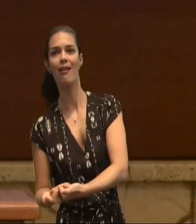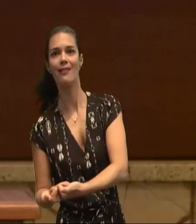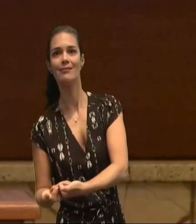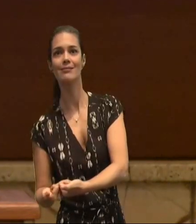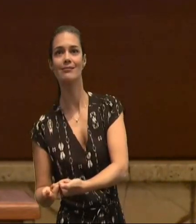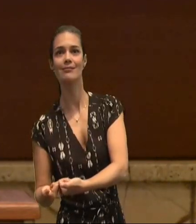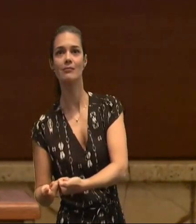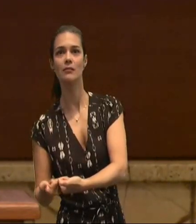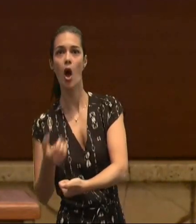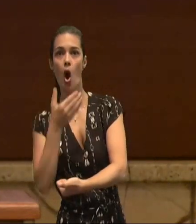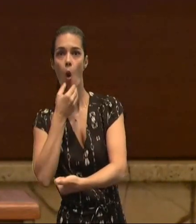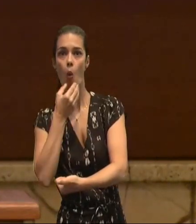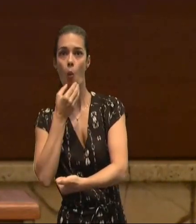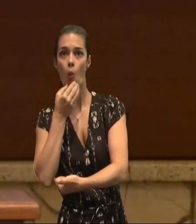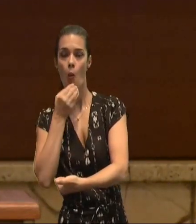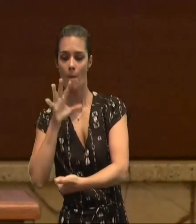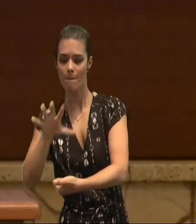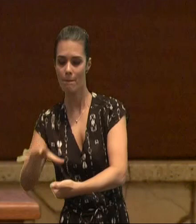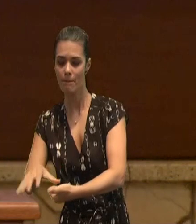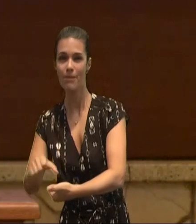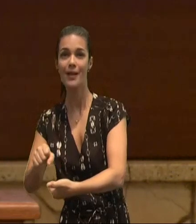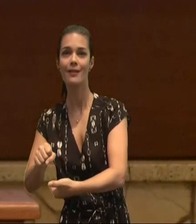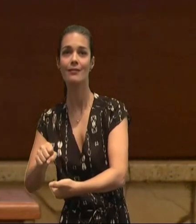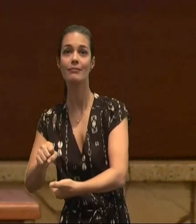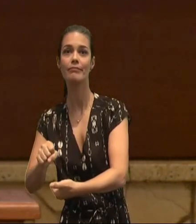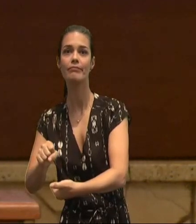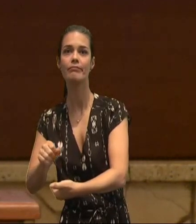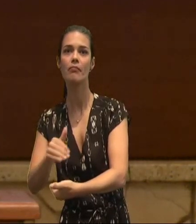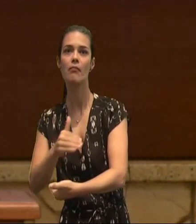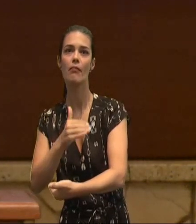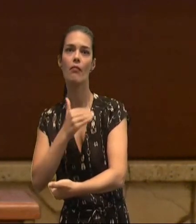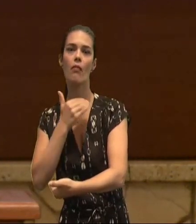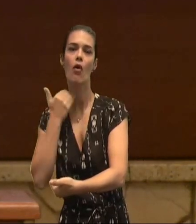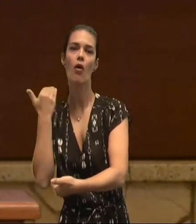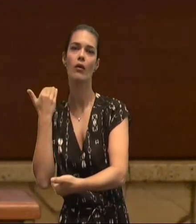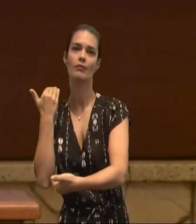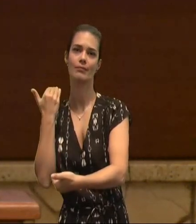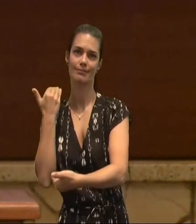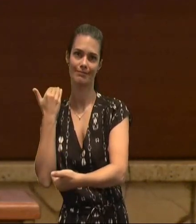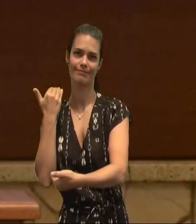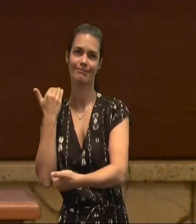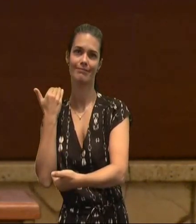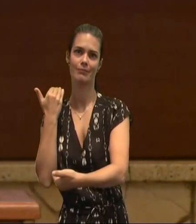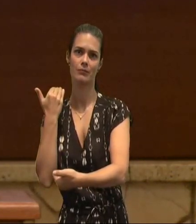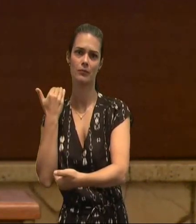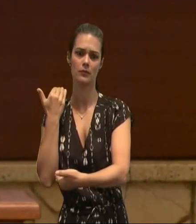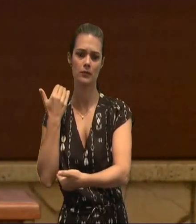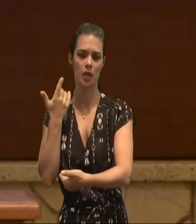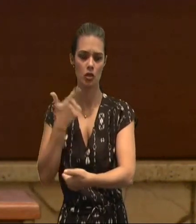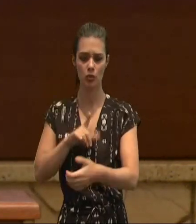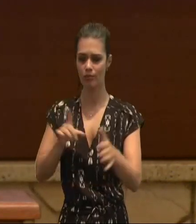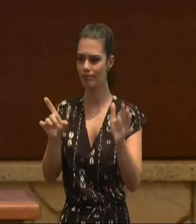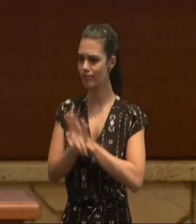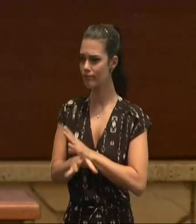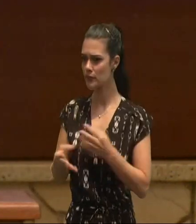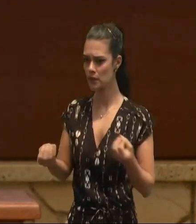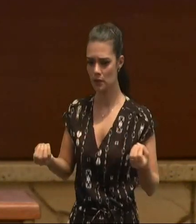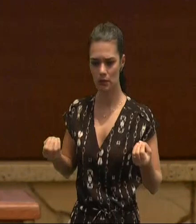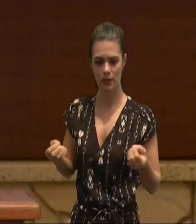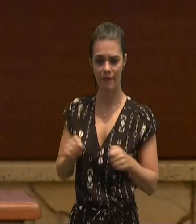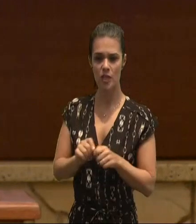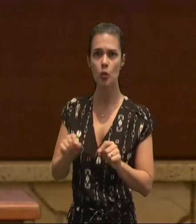homens morrem, e mais uma vez vinha a pergunta: o que fazer? O que